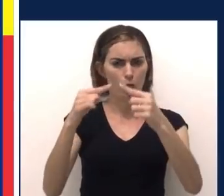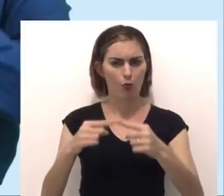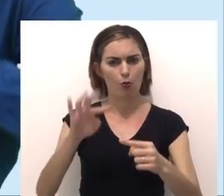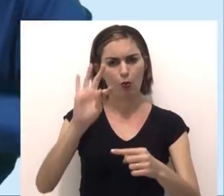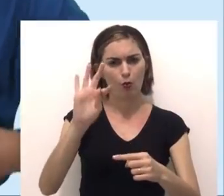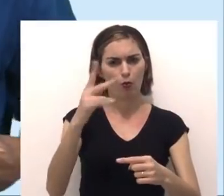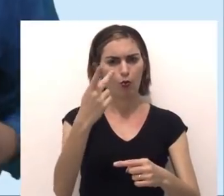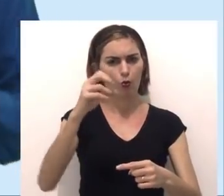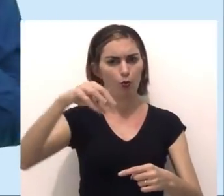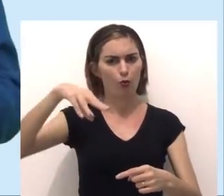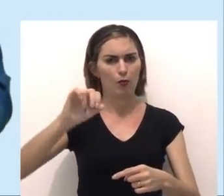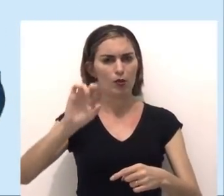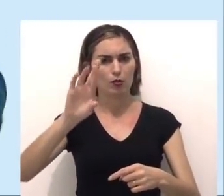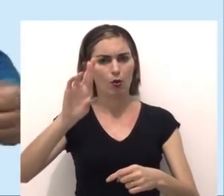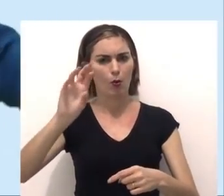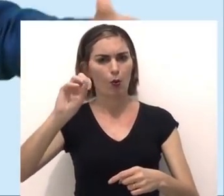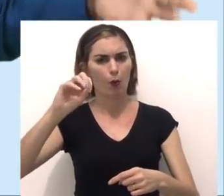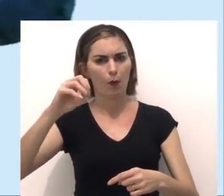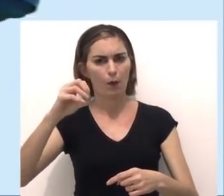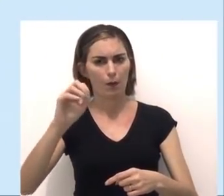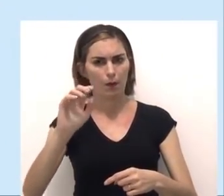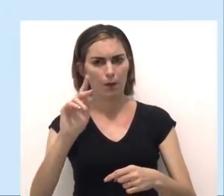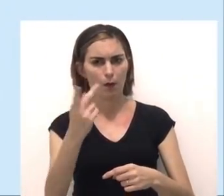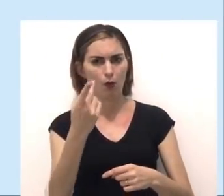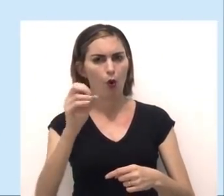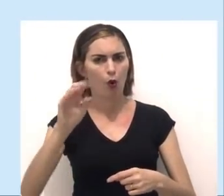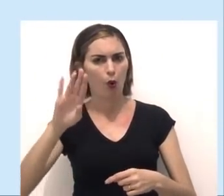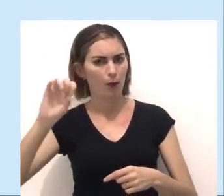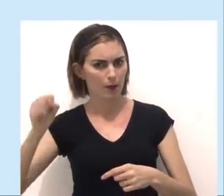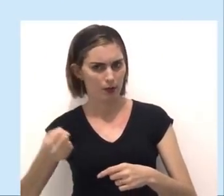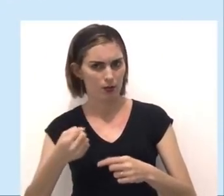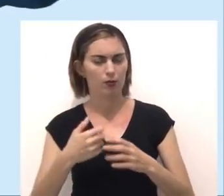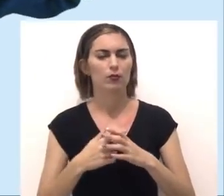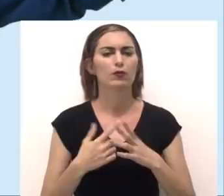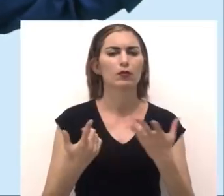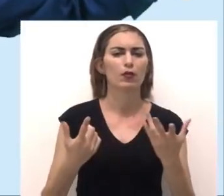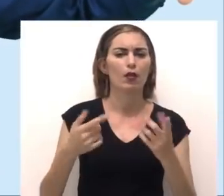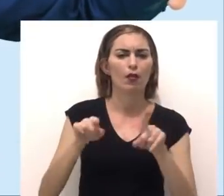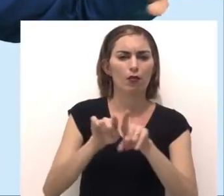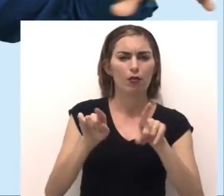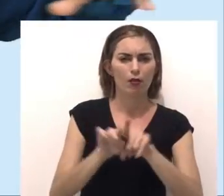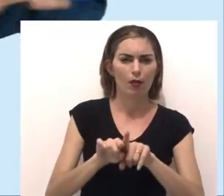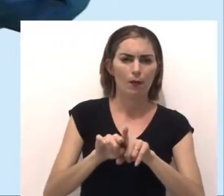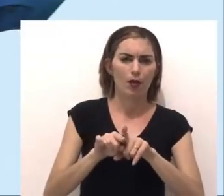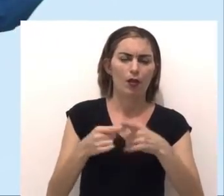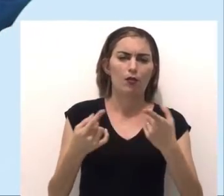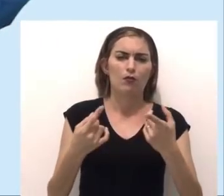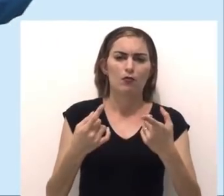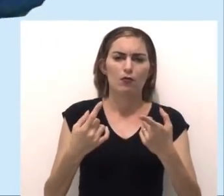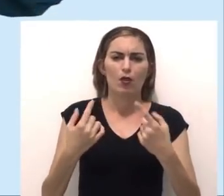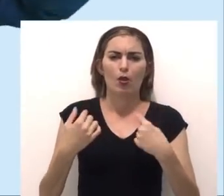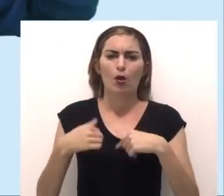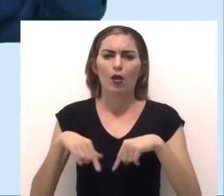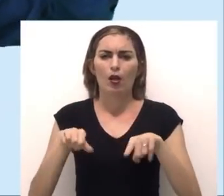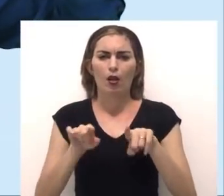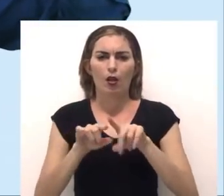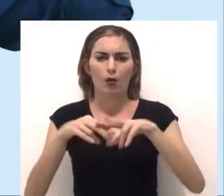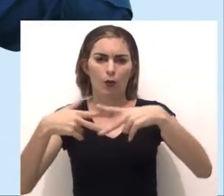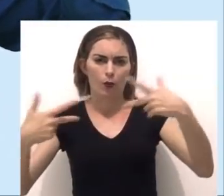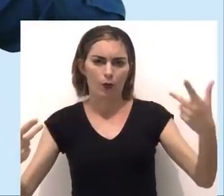de acordo com Thomas Hobbes. Abrimos mão do nosso estado de natureza. Abrimos mão da